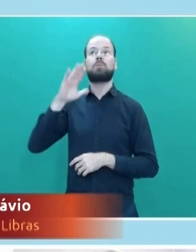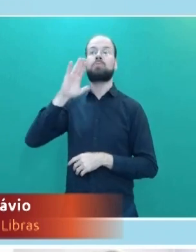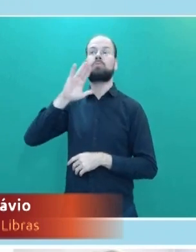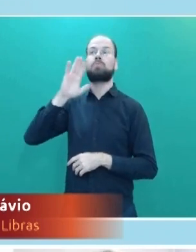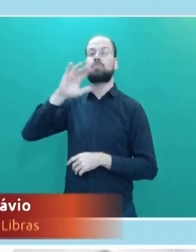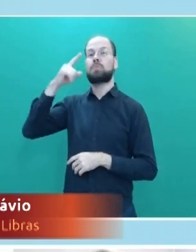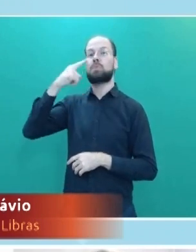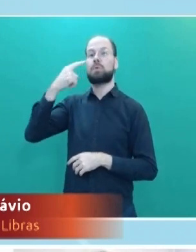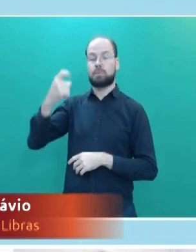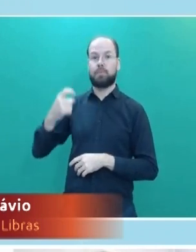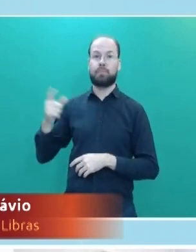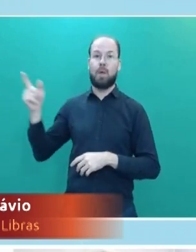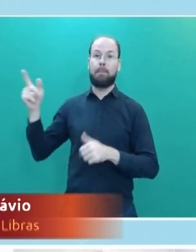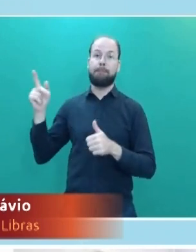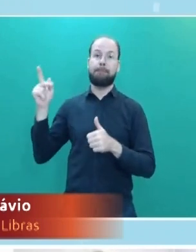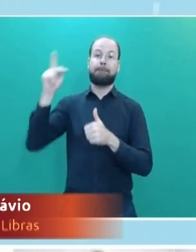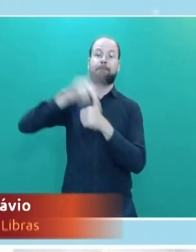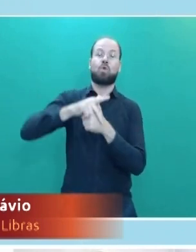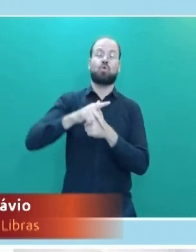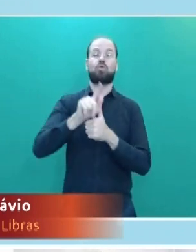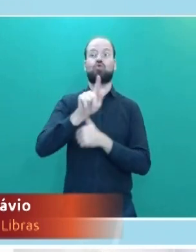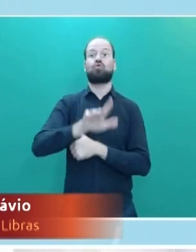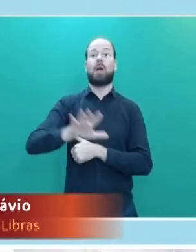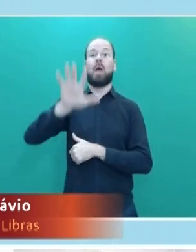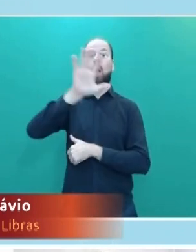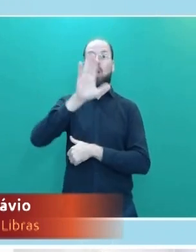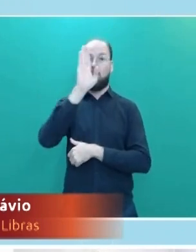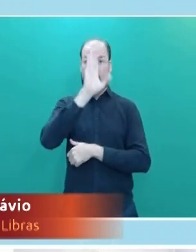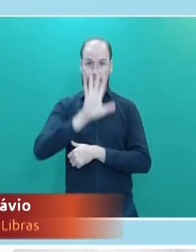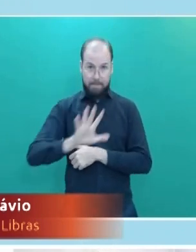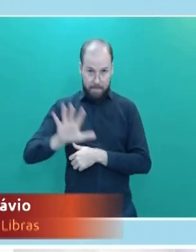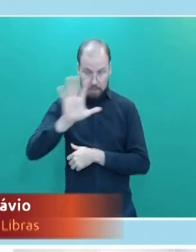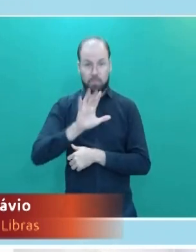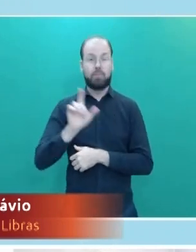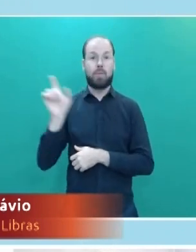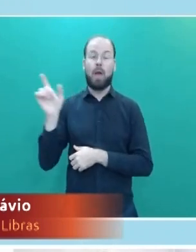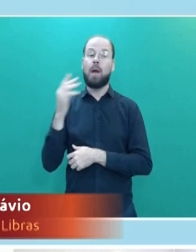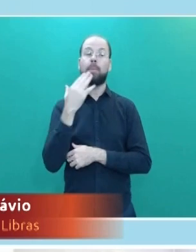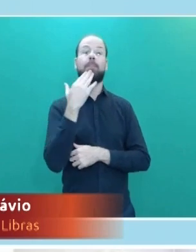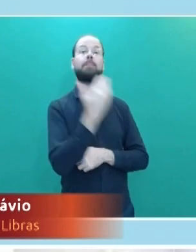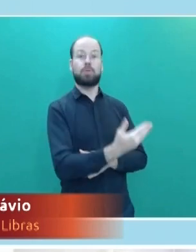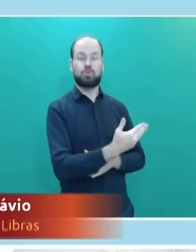Procurador-Geral da República pediu uma liminar no Supremo Tribunal Federal